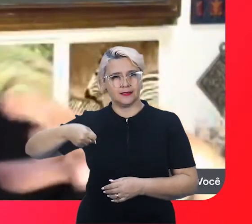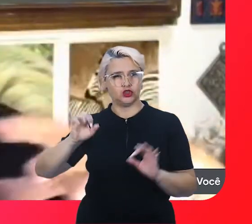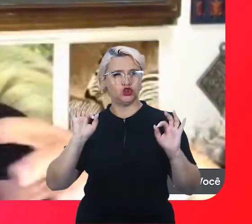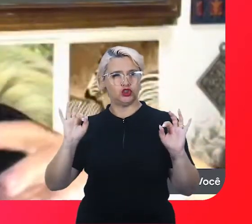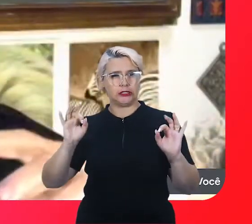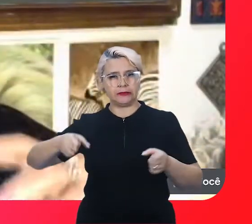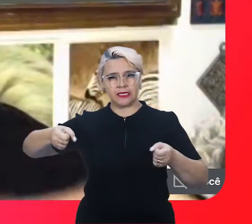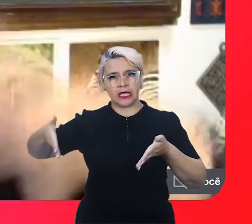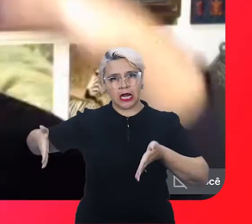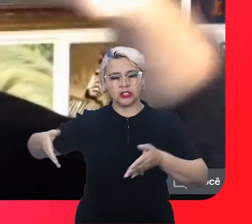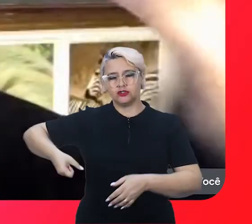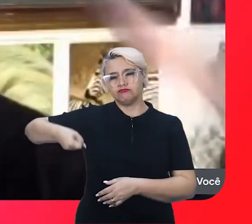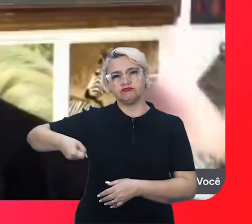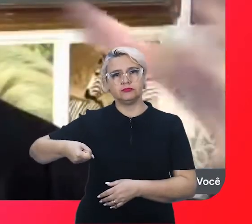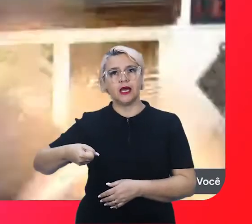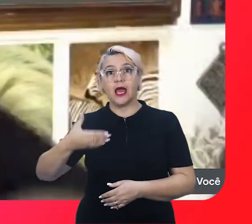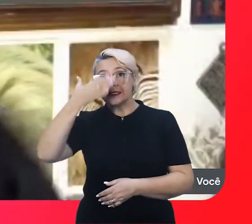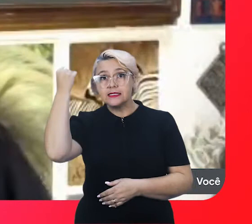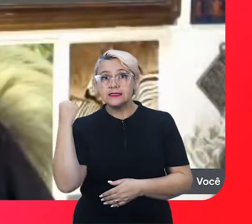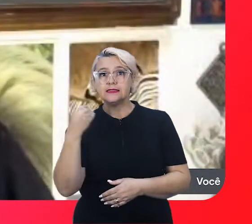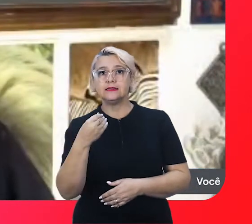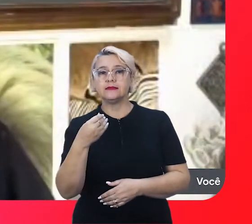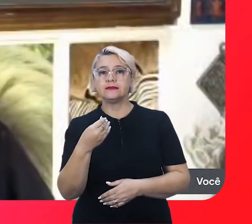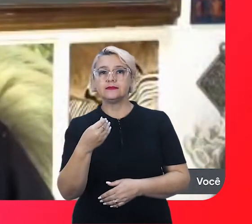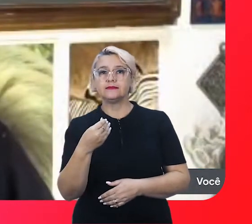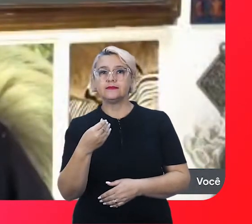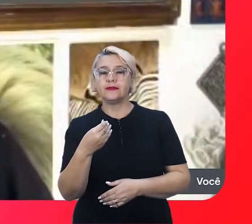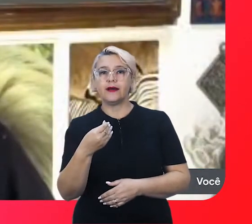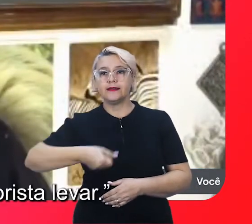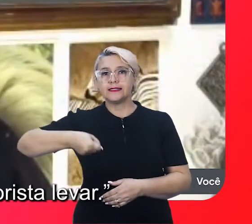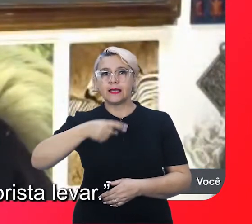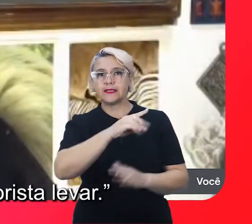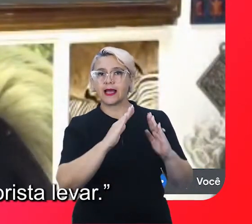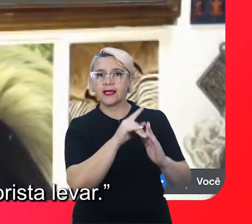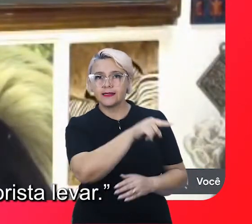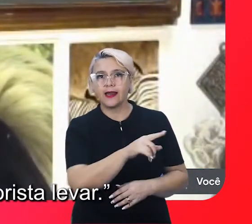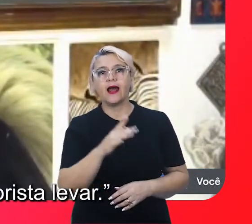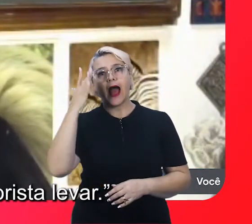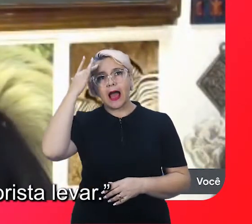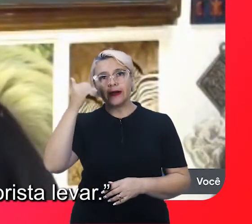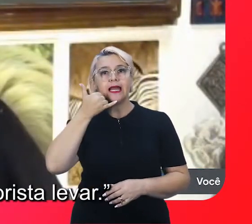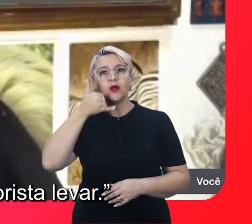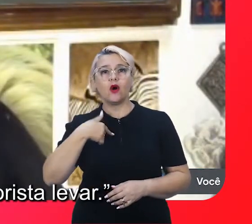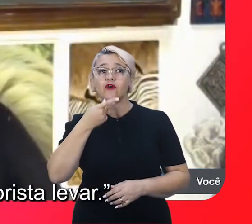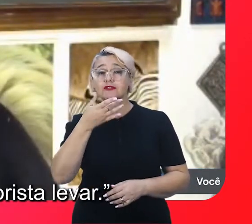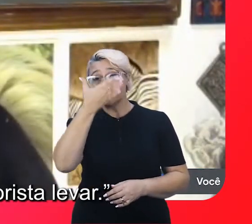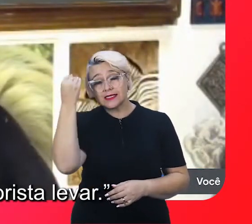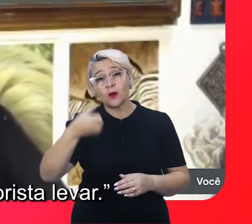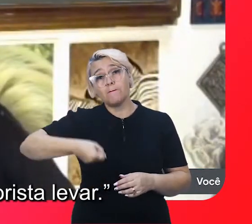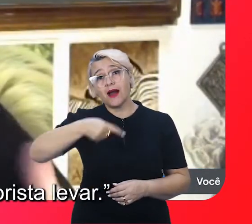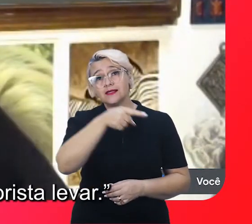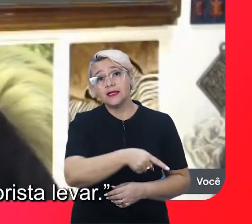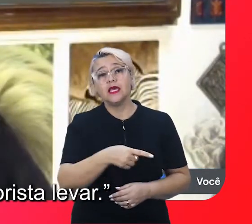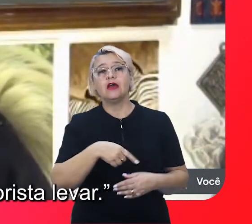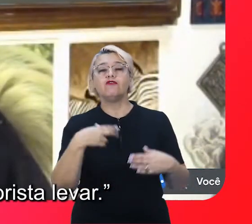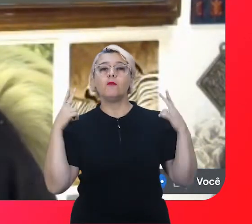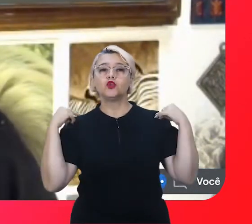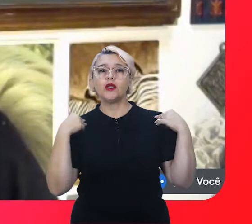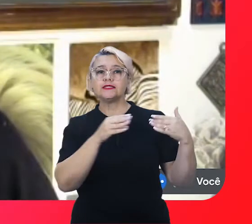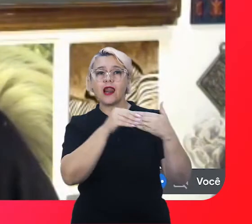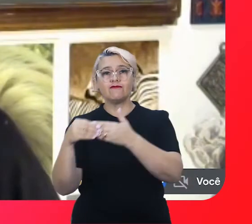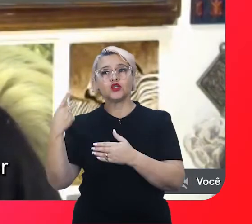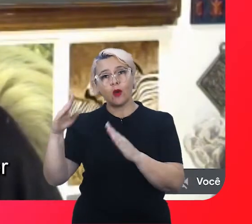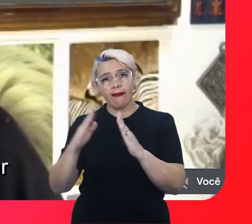pasta grande. Eu esqueci a pasta do lado do berço do neném. No dia seguinte, ela me ligou e falou: você deixou sua pasta aqui, vou mandar o motorista